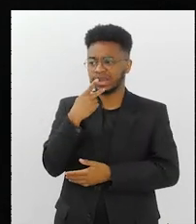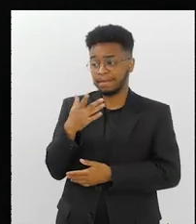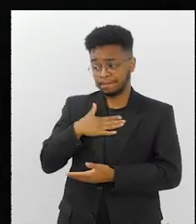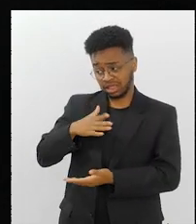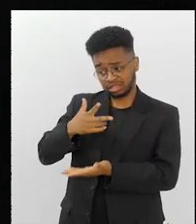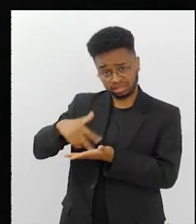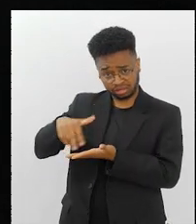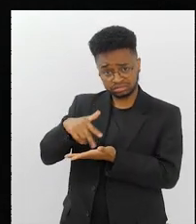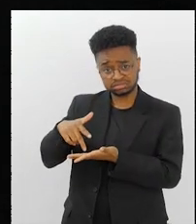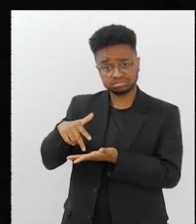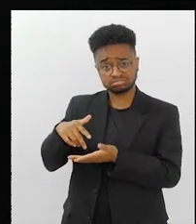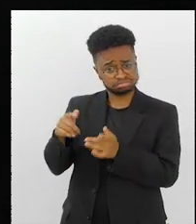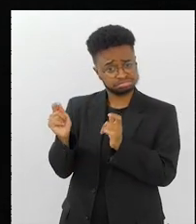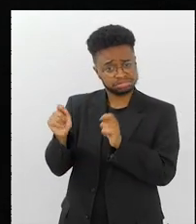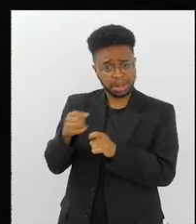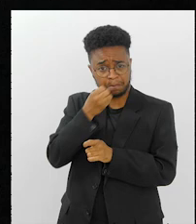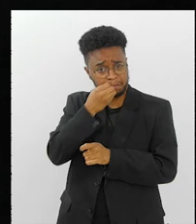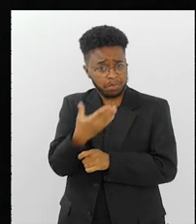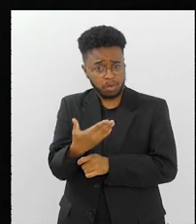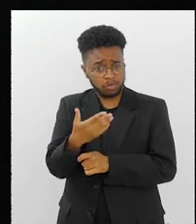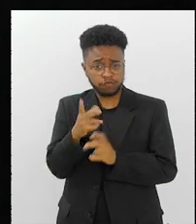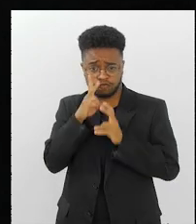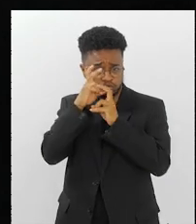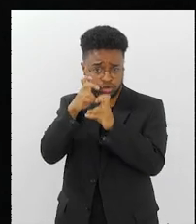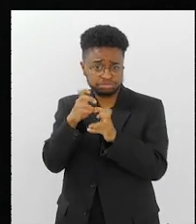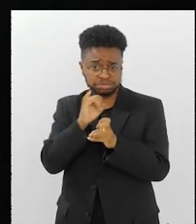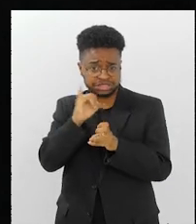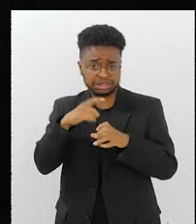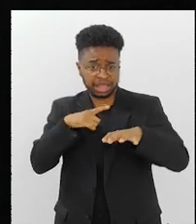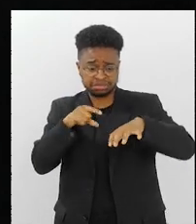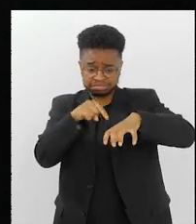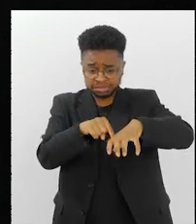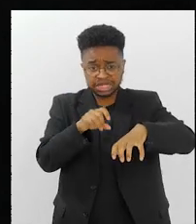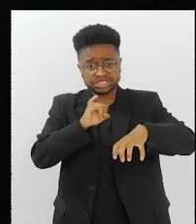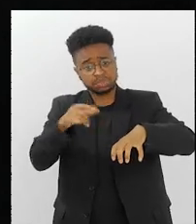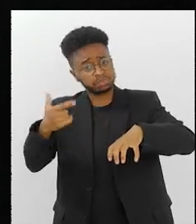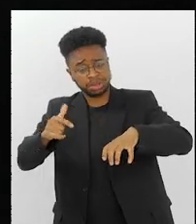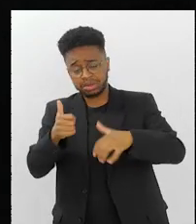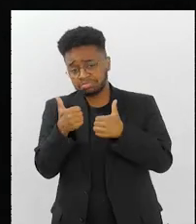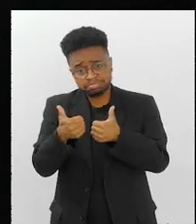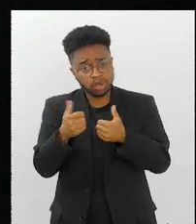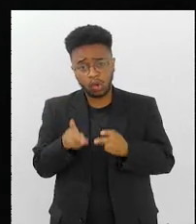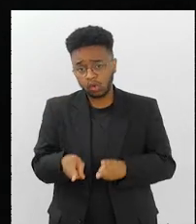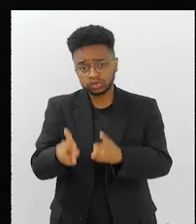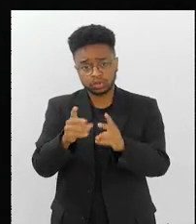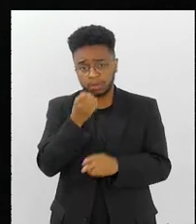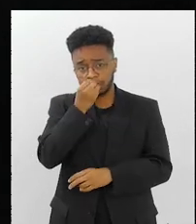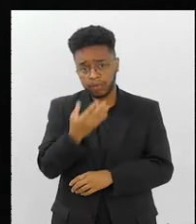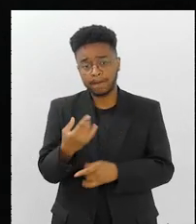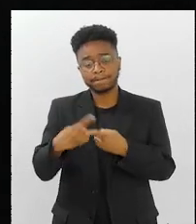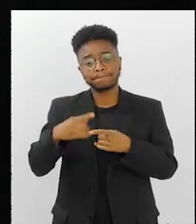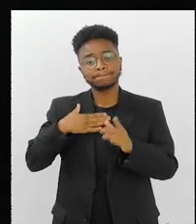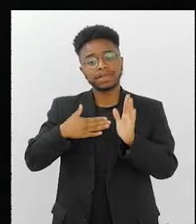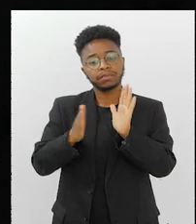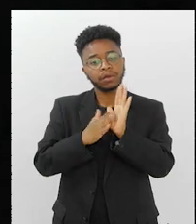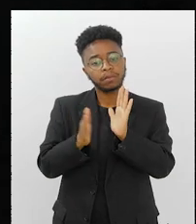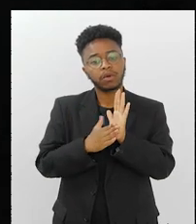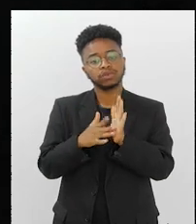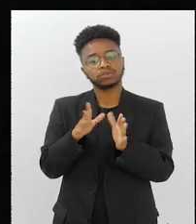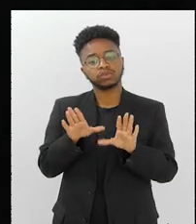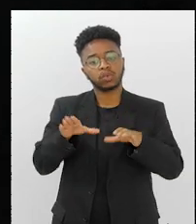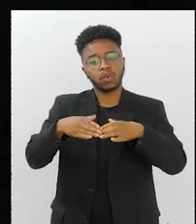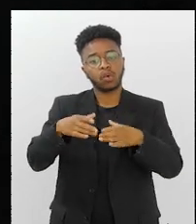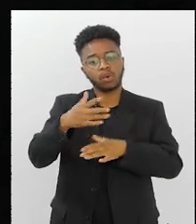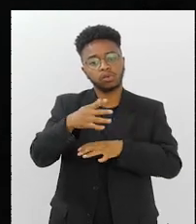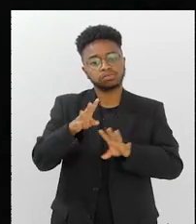olha a minha dança ela é boa forte com ess tripé eu acho que a minha proposta de de coreografia de comissão